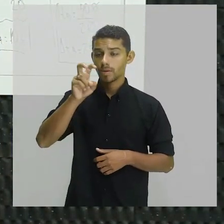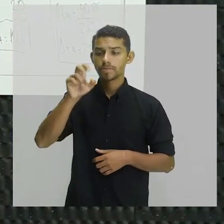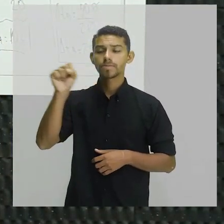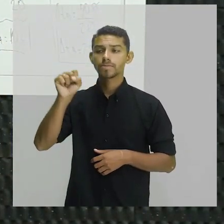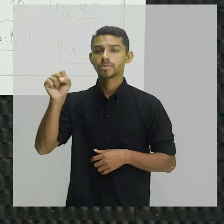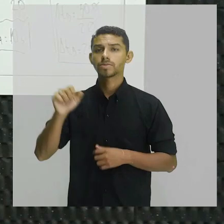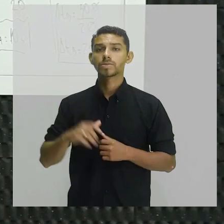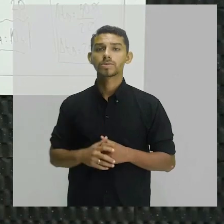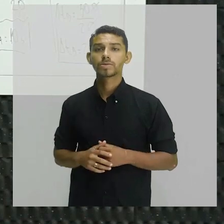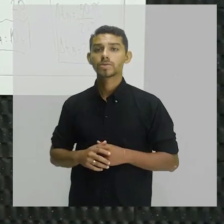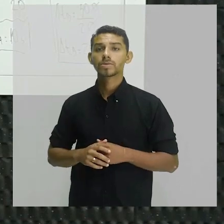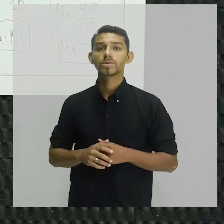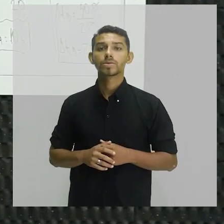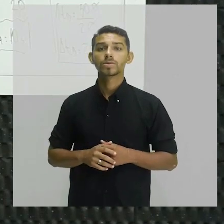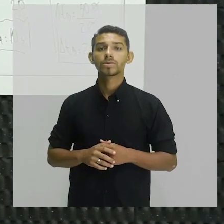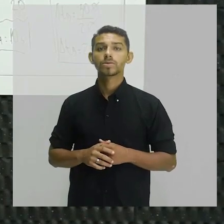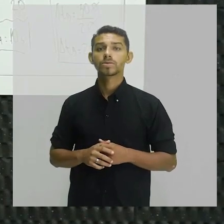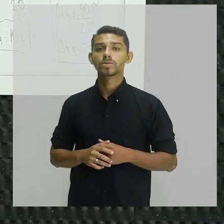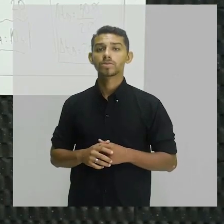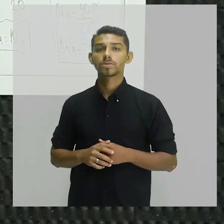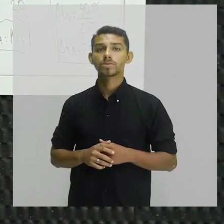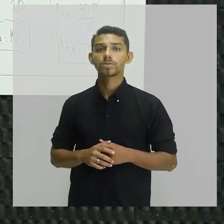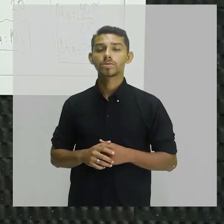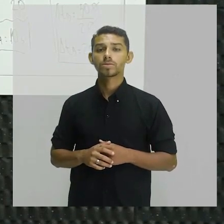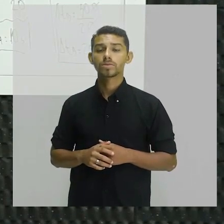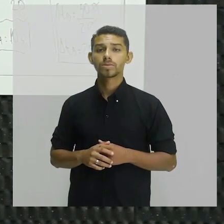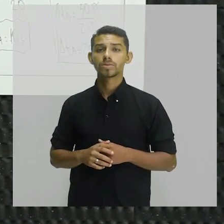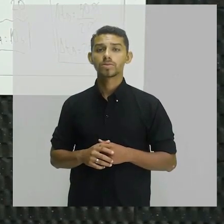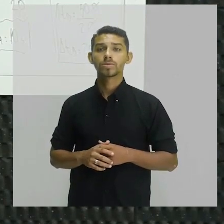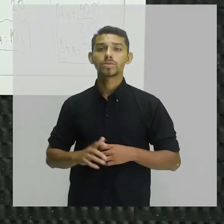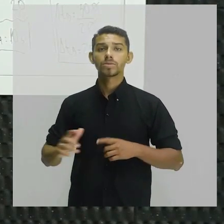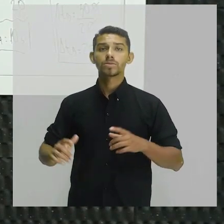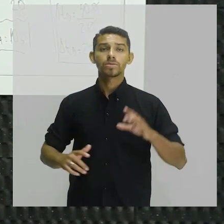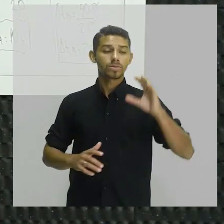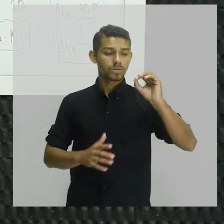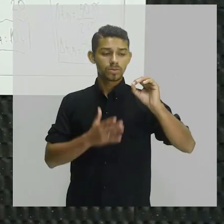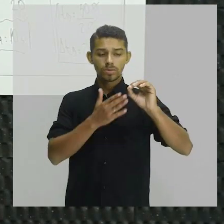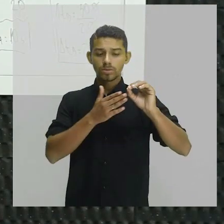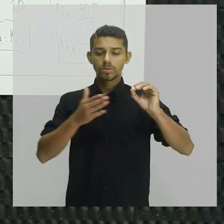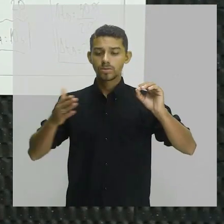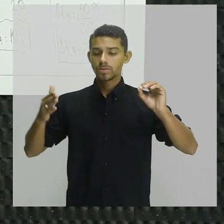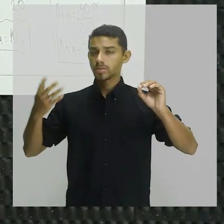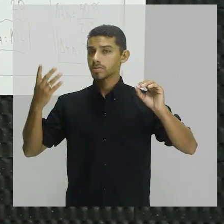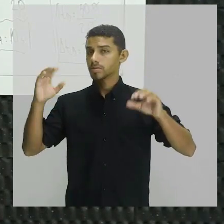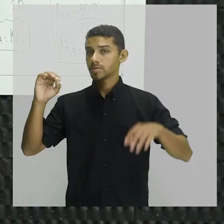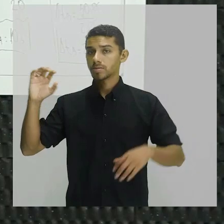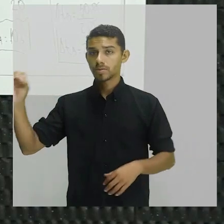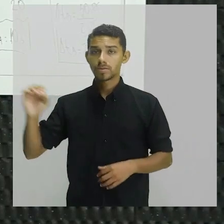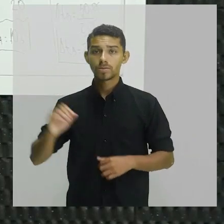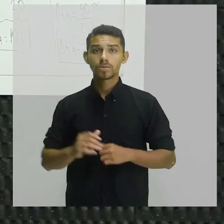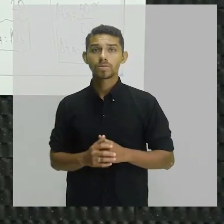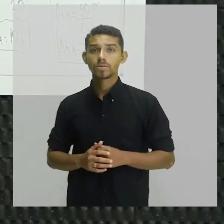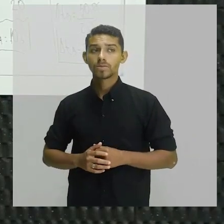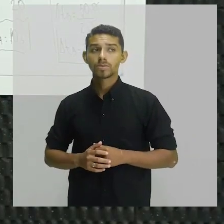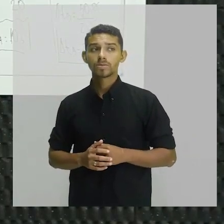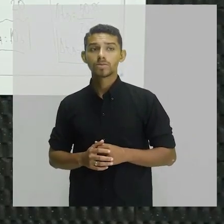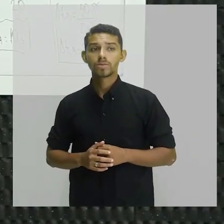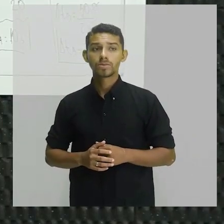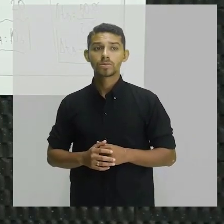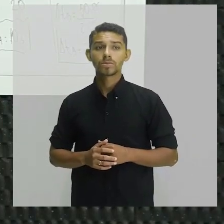é que eu vou fazer com esses 25? A mesma coisa que foi feito com o tempo A. Eu tenho